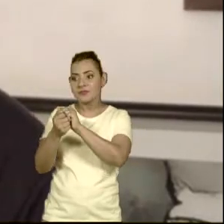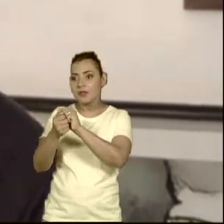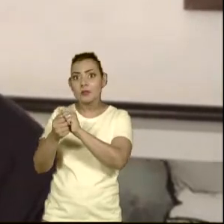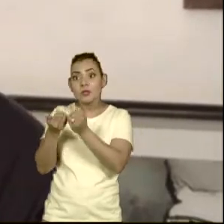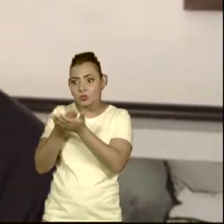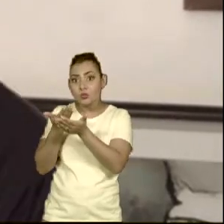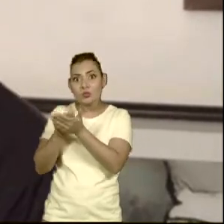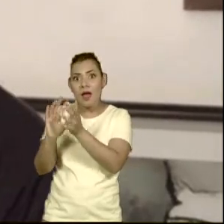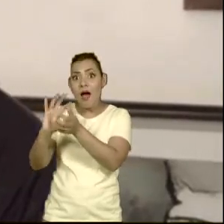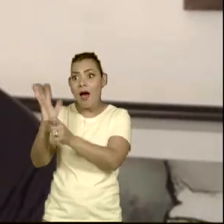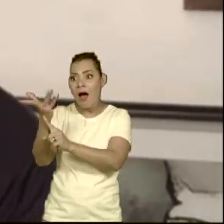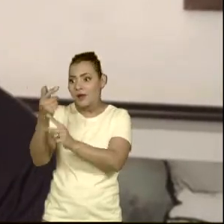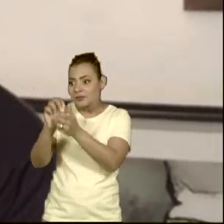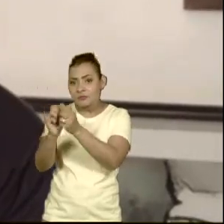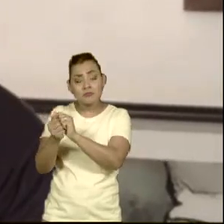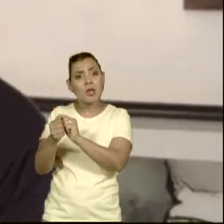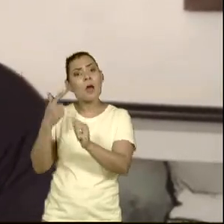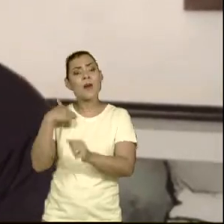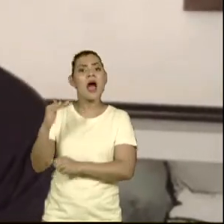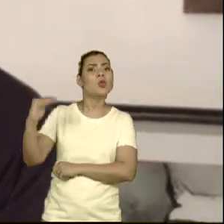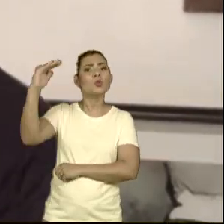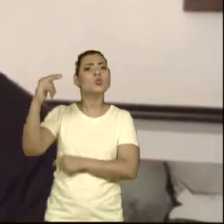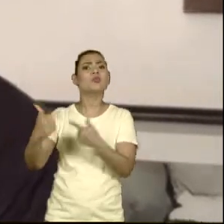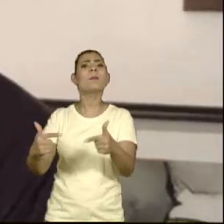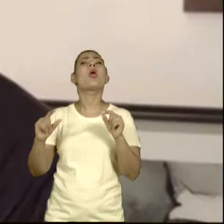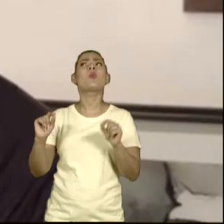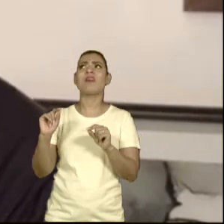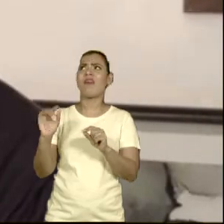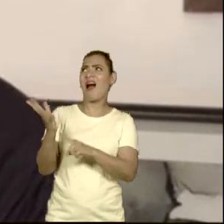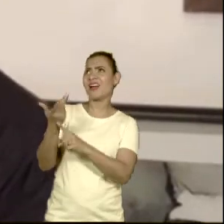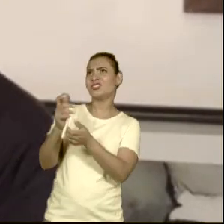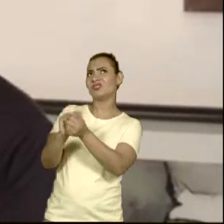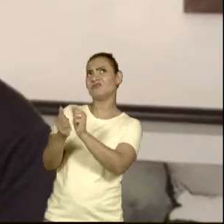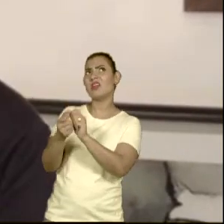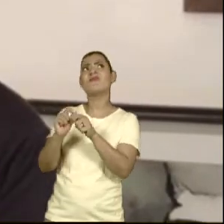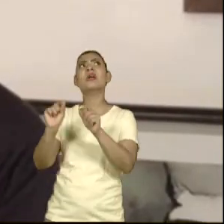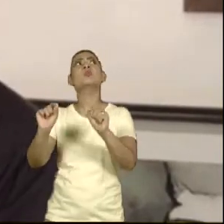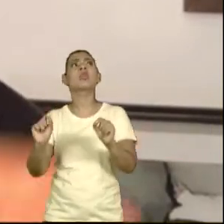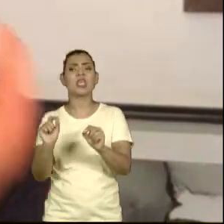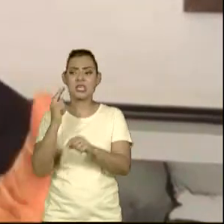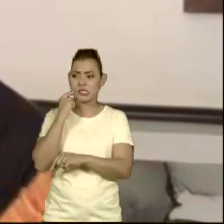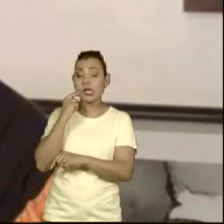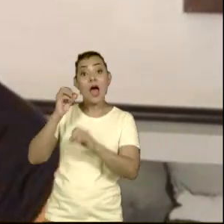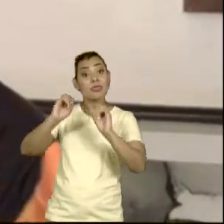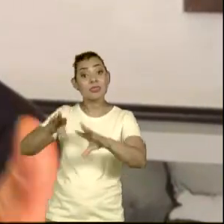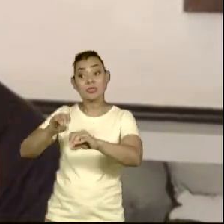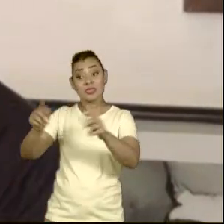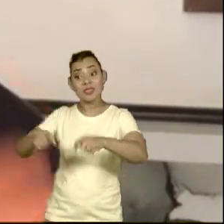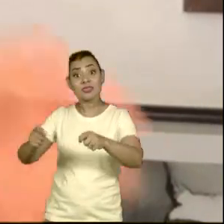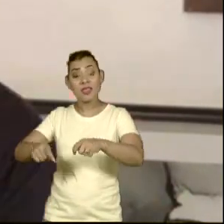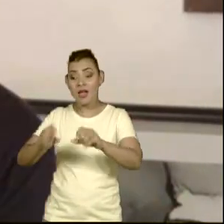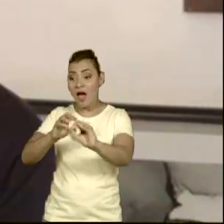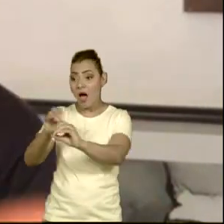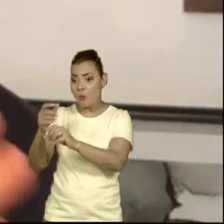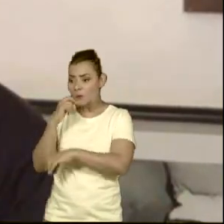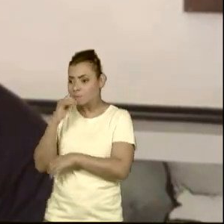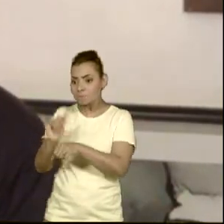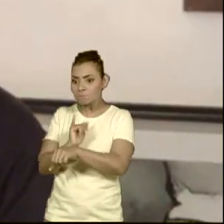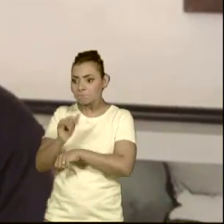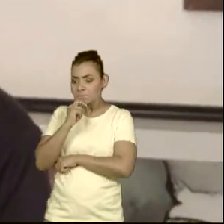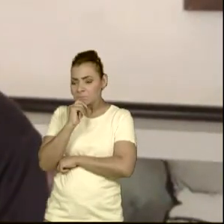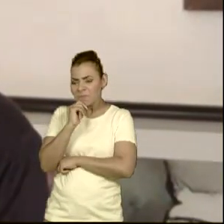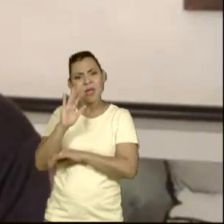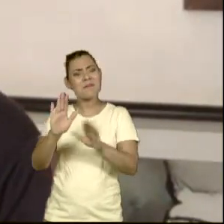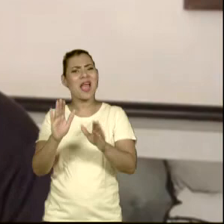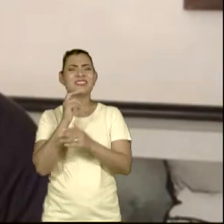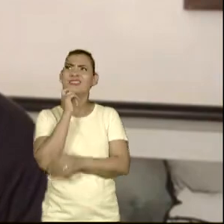seria adulto. Vou trabalhar o quê? O um artista plástico faz? Depois lá eu descobri, podia dar aula de artes plásticas, era um dos caminhos naturais,